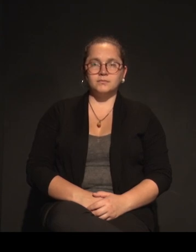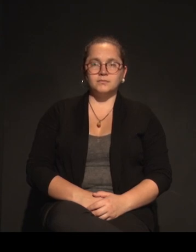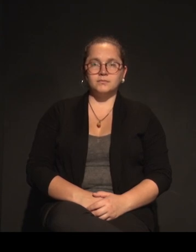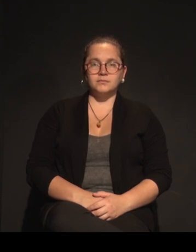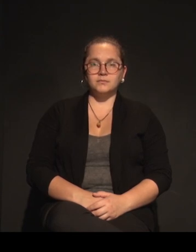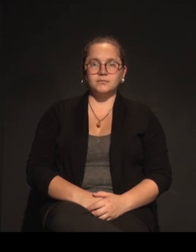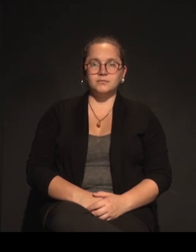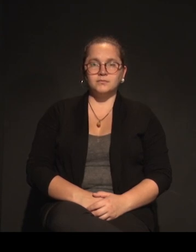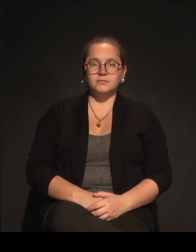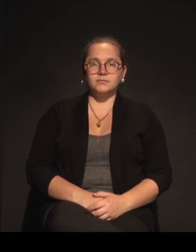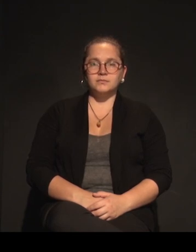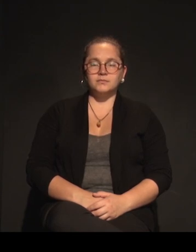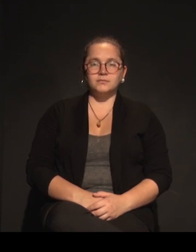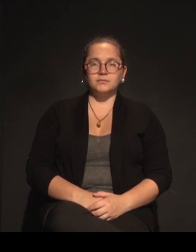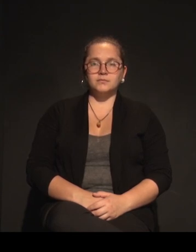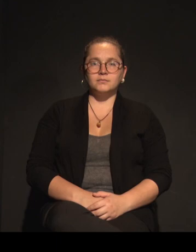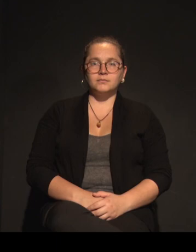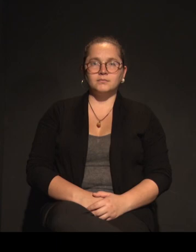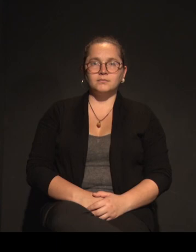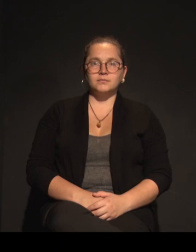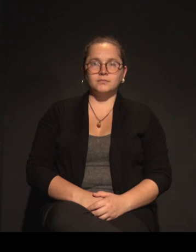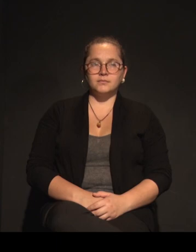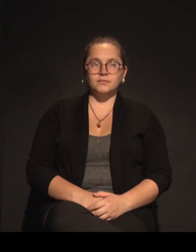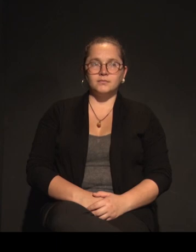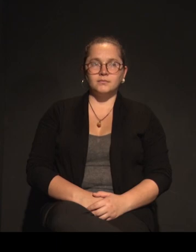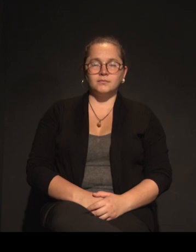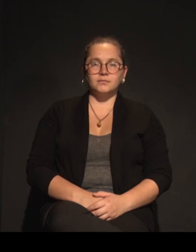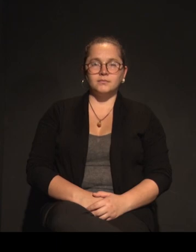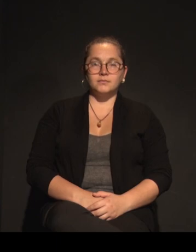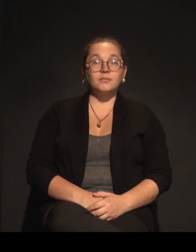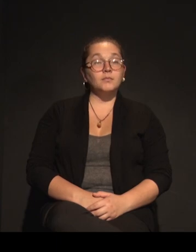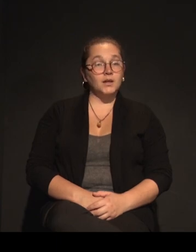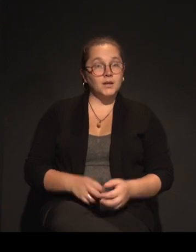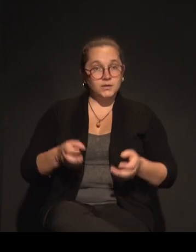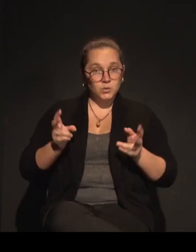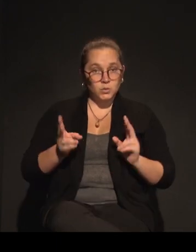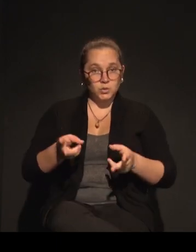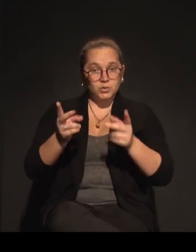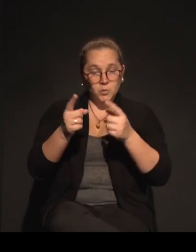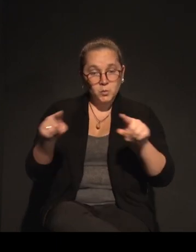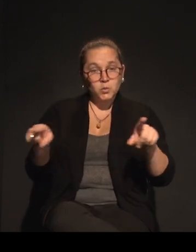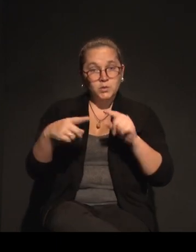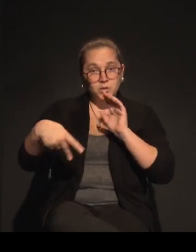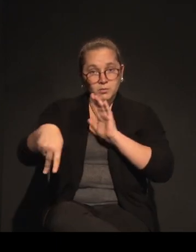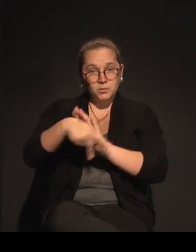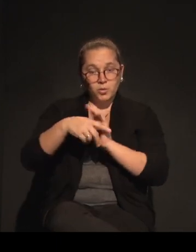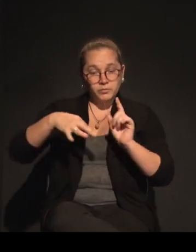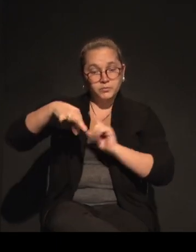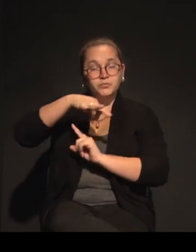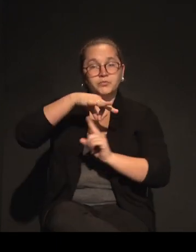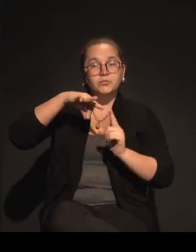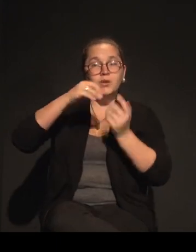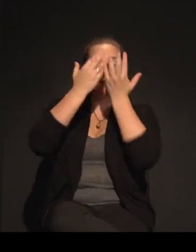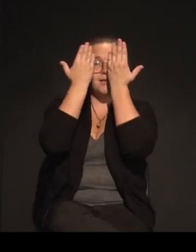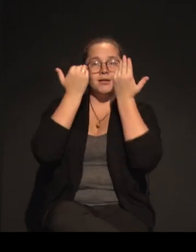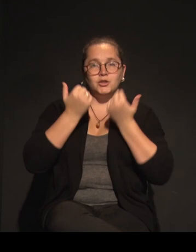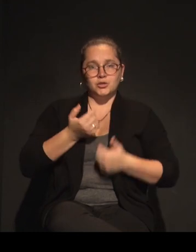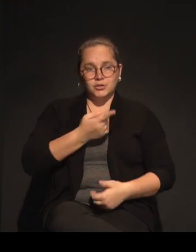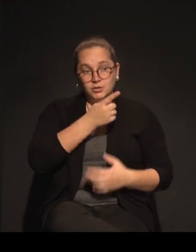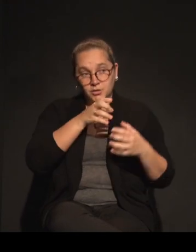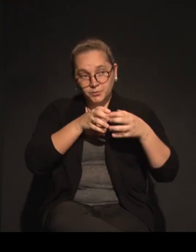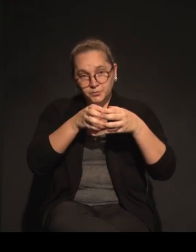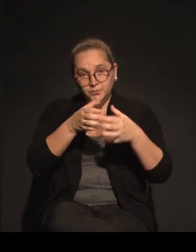anal é e castro um hesa não é e casto usa não é